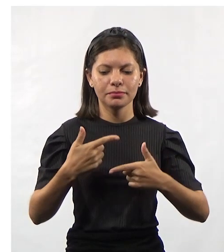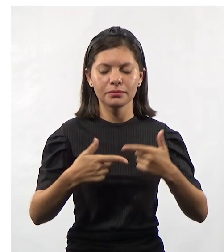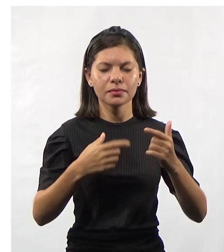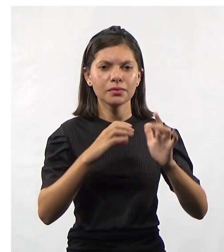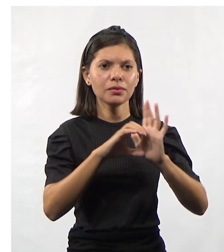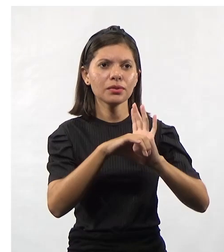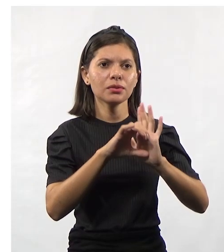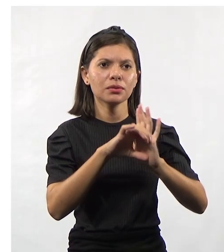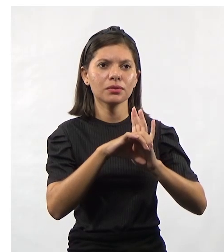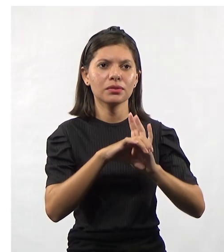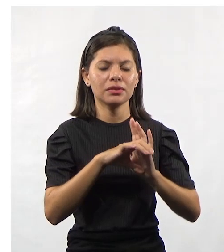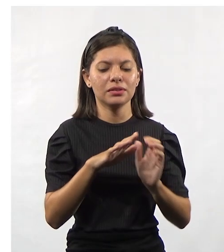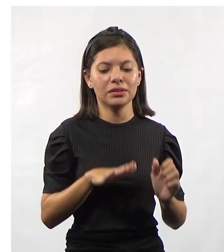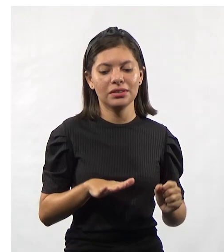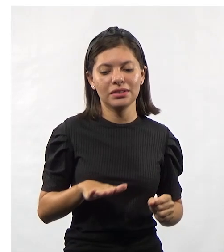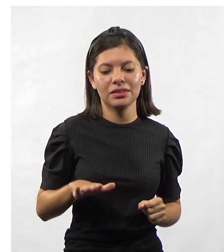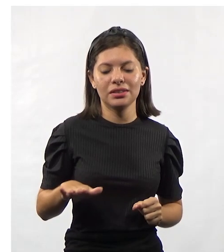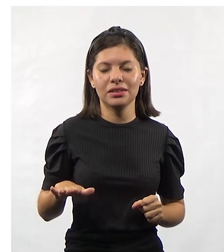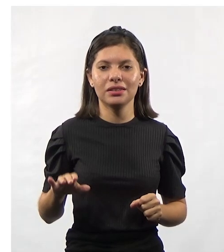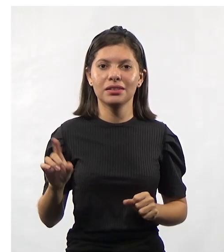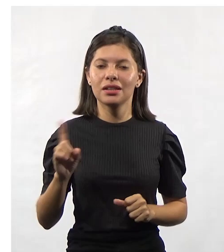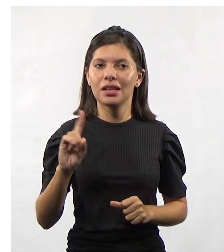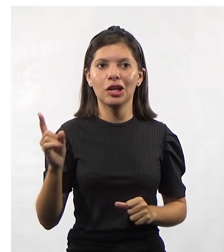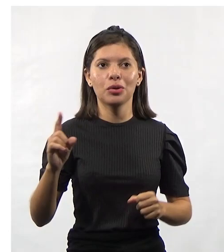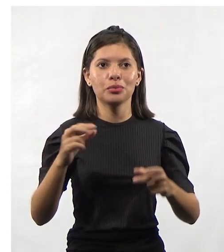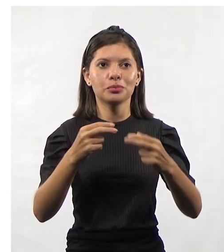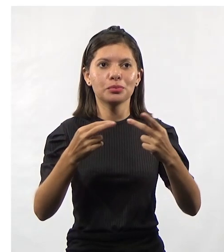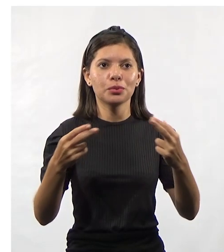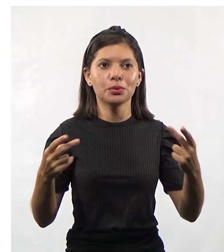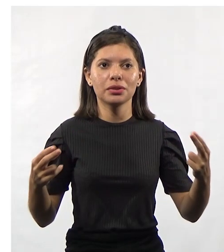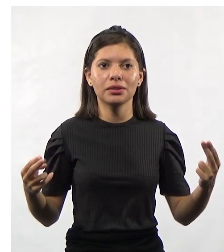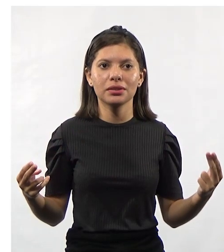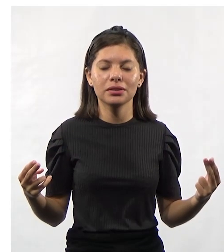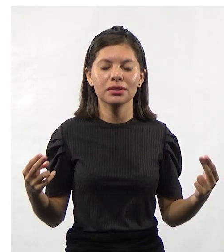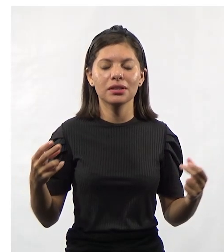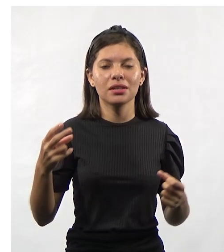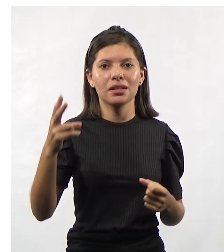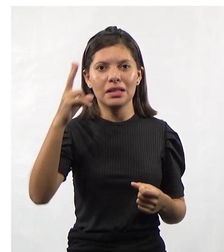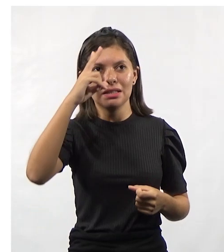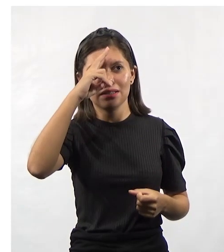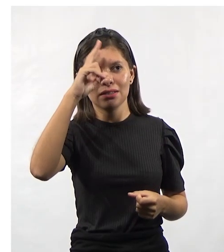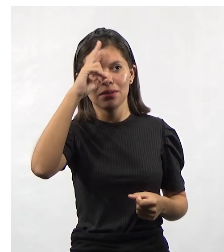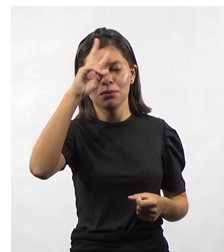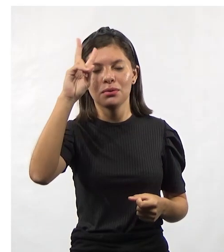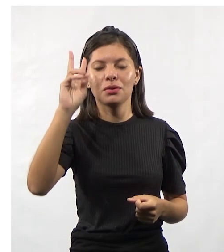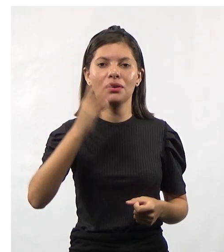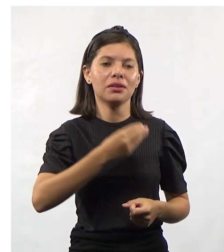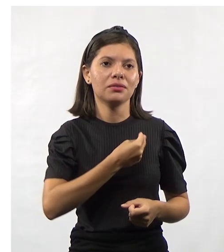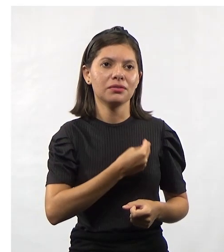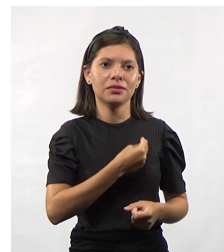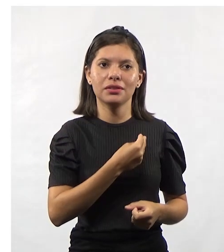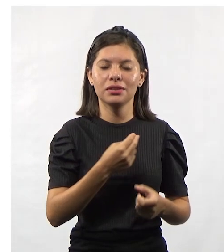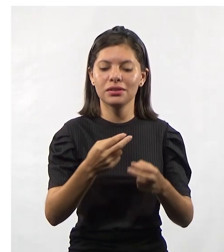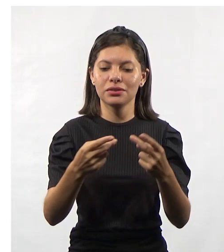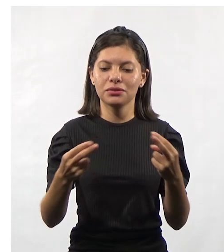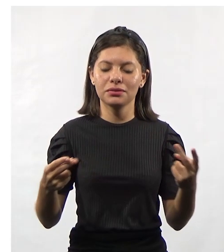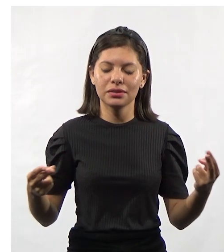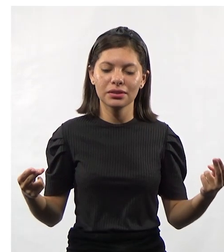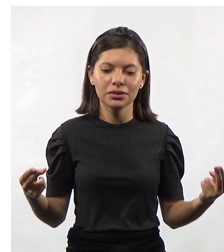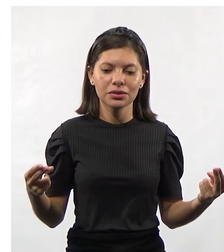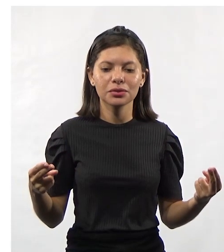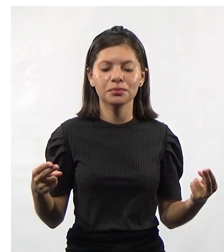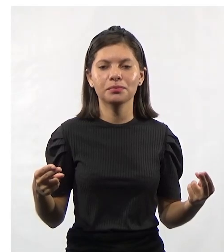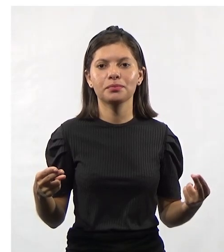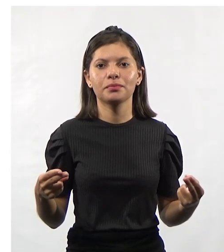a gente não pode trabalhar com um conceito de criança, porque nós temos uma multiplicidade de crianças e de histórias e de